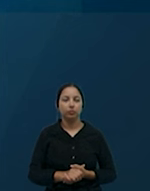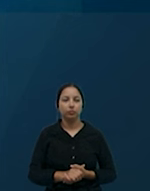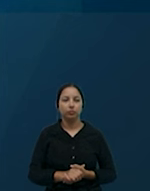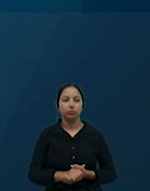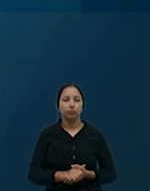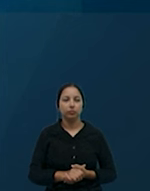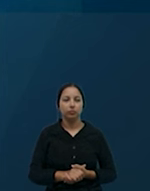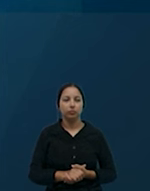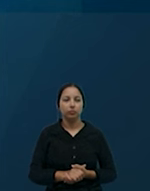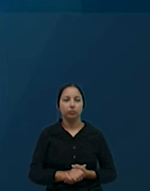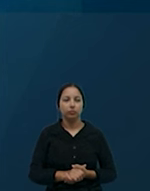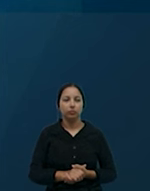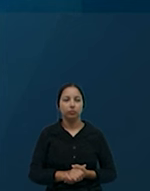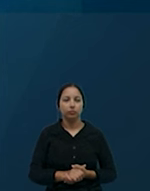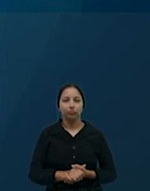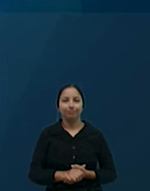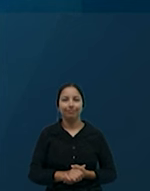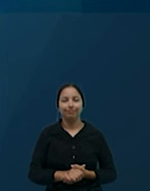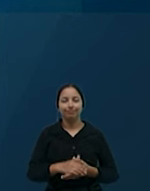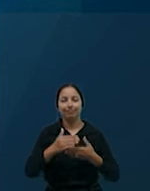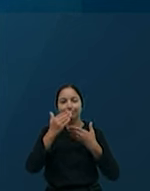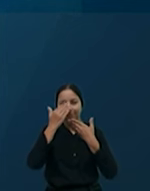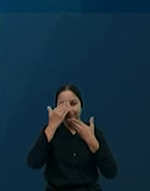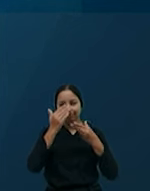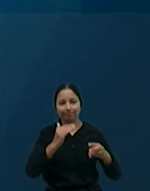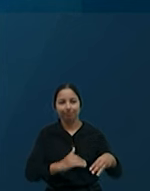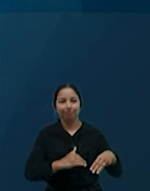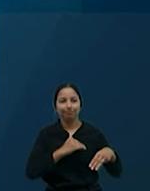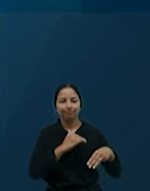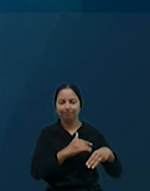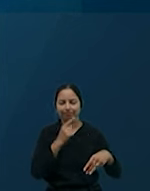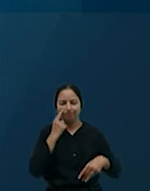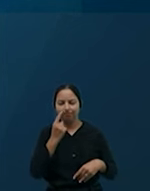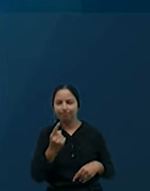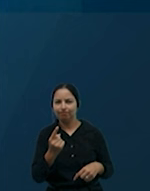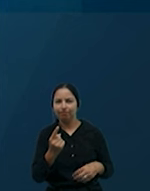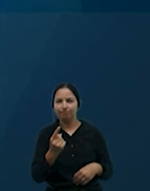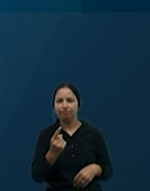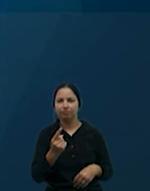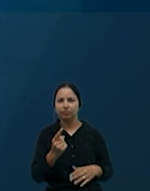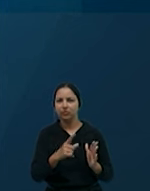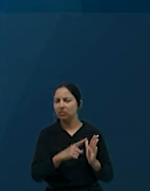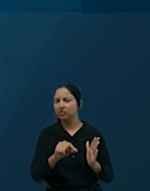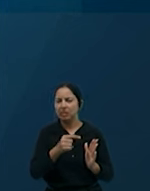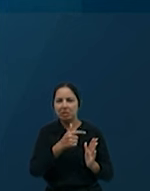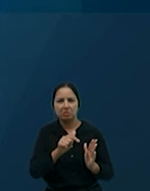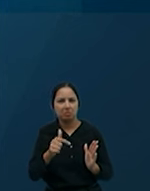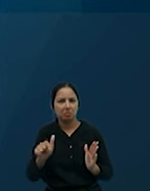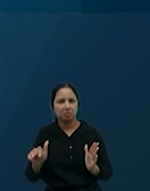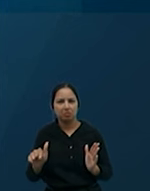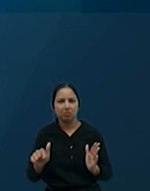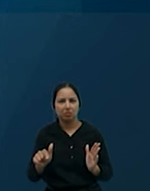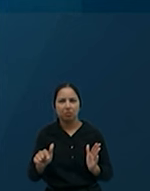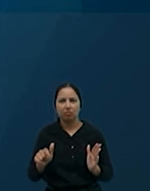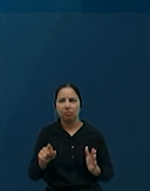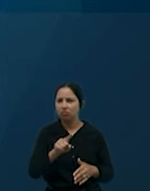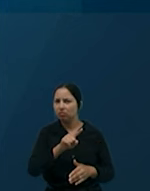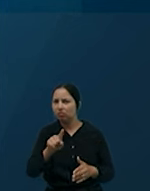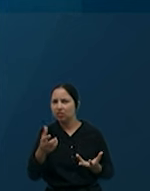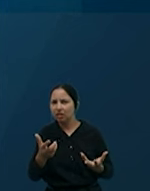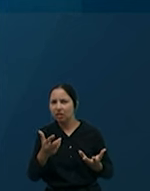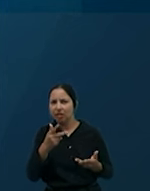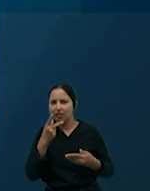Obrigada, ministro Afrânio. Eu verifico que não há nenhum destaque nesse item. Alguém gostaria de se manifestar? Não, senão vou